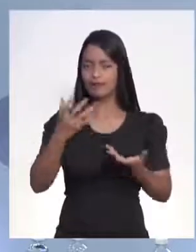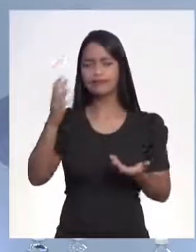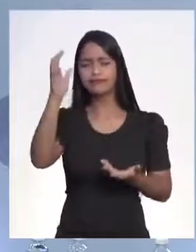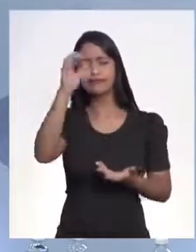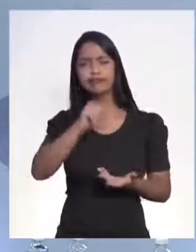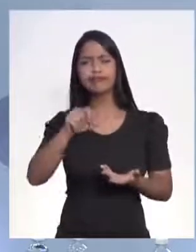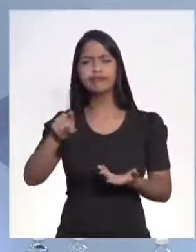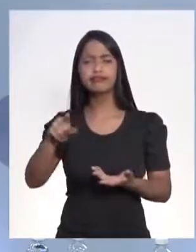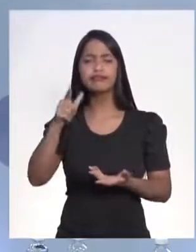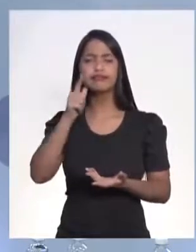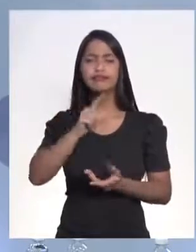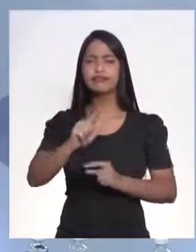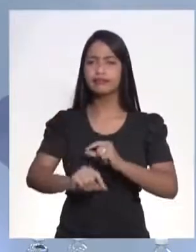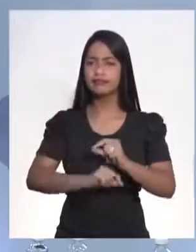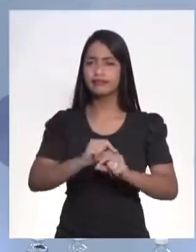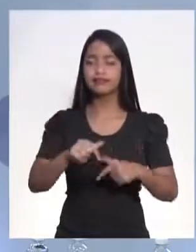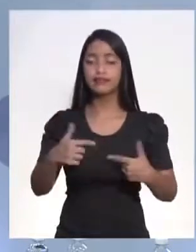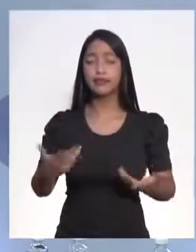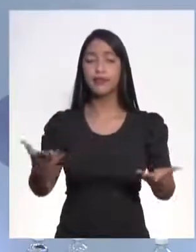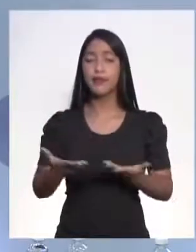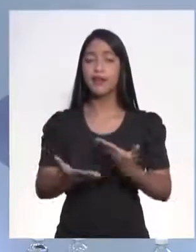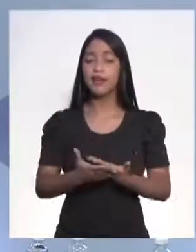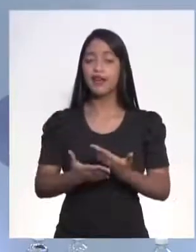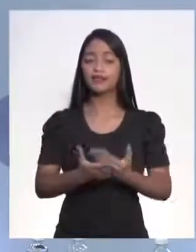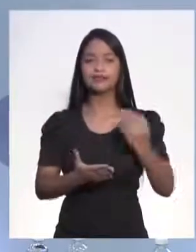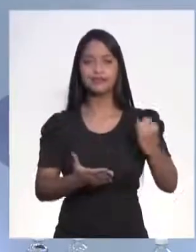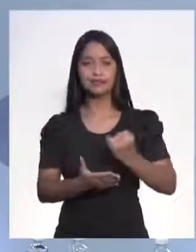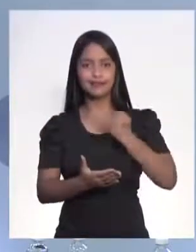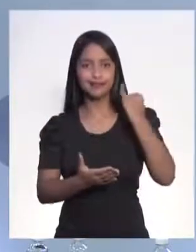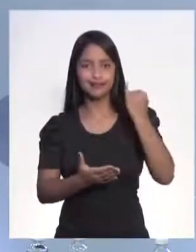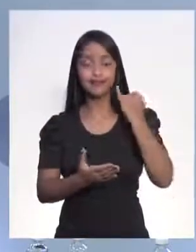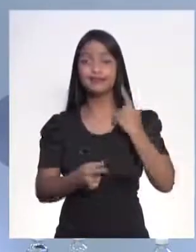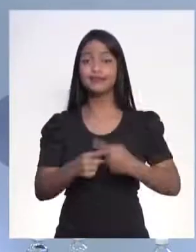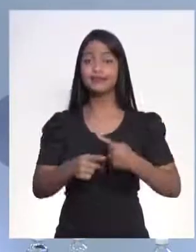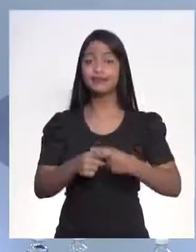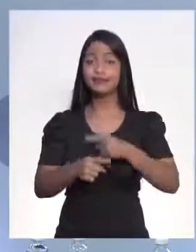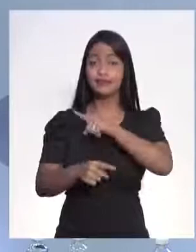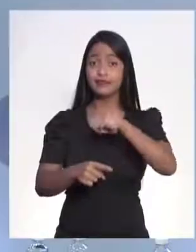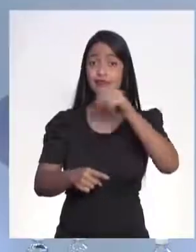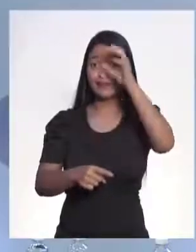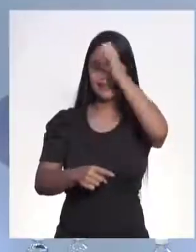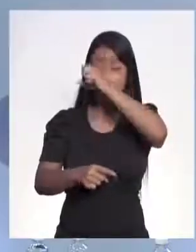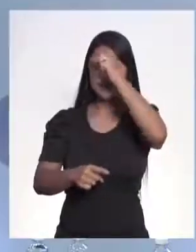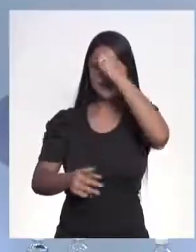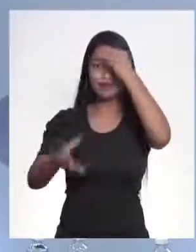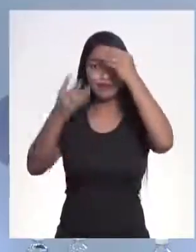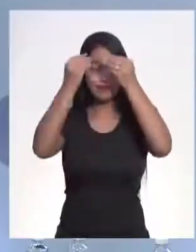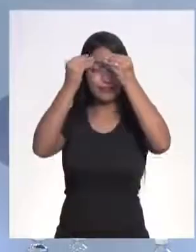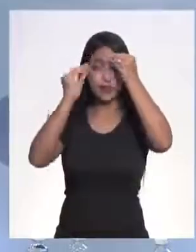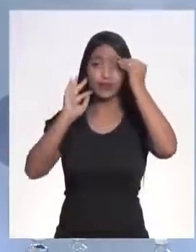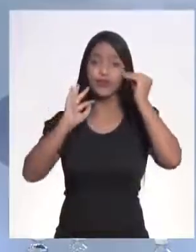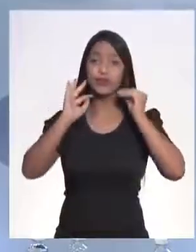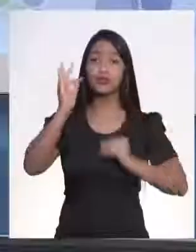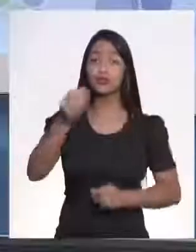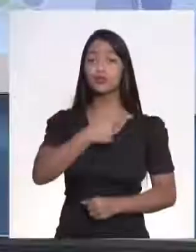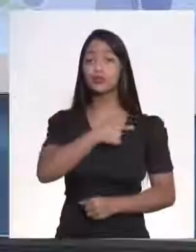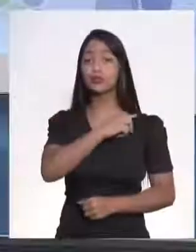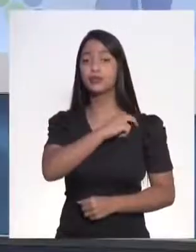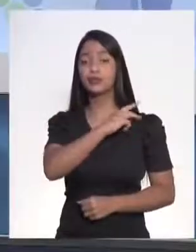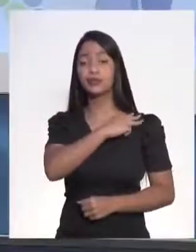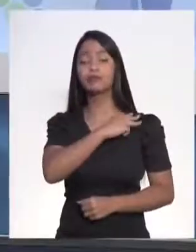alunos Então essa é muito importante porque vocês vão carregar esses ensinamentos lá na frente para o ensino médio Não é Dani